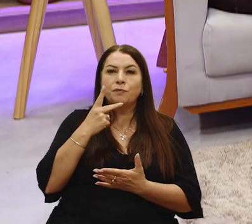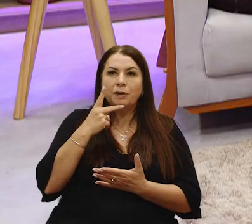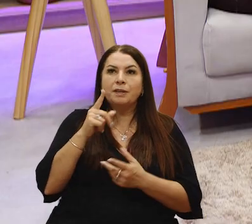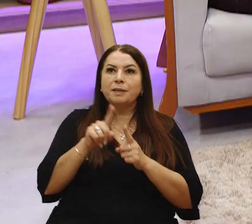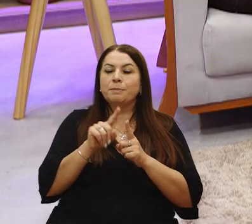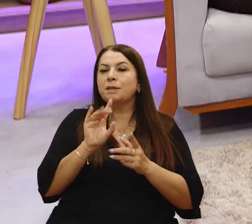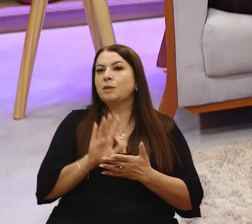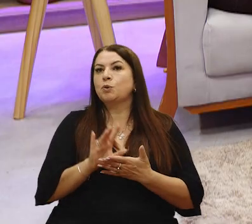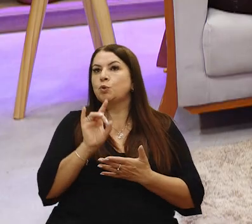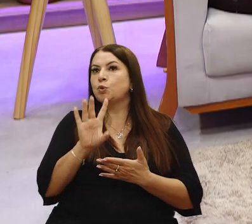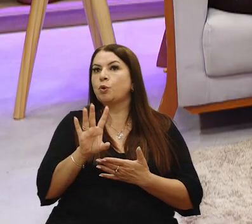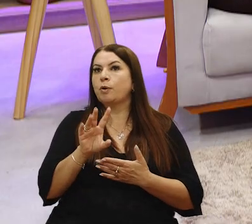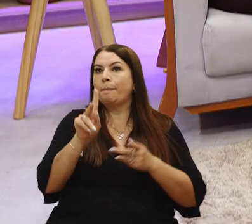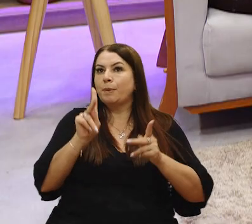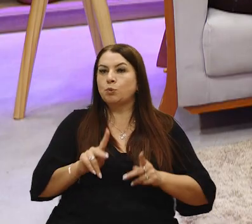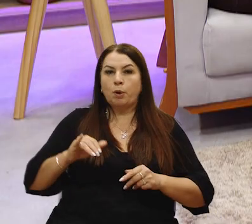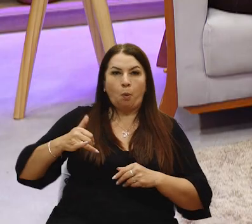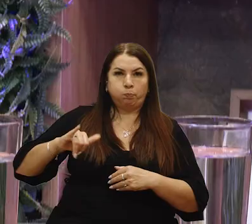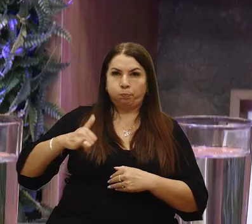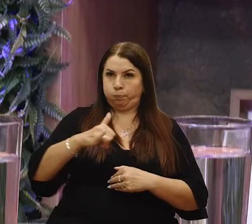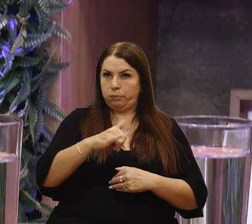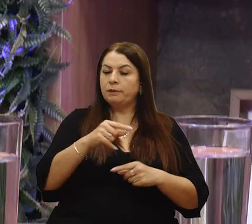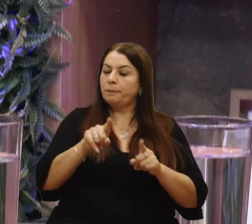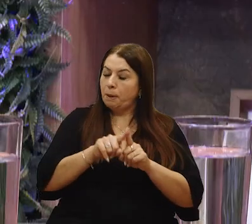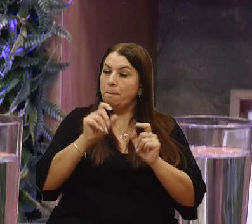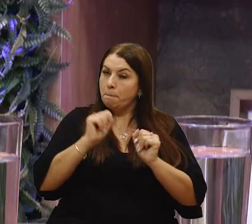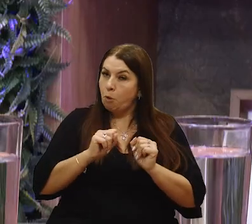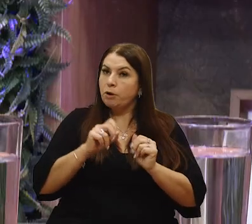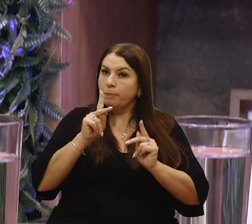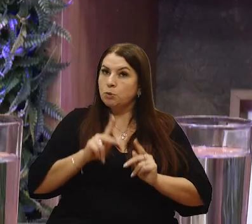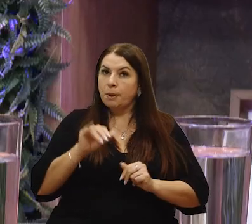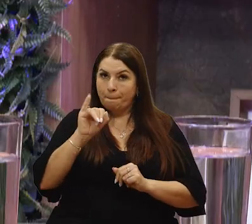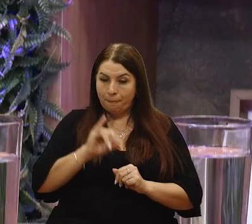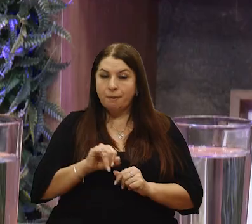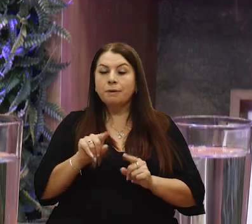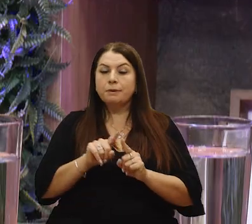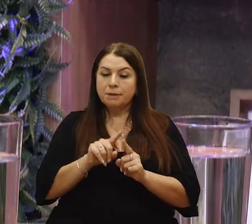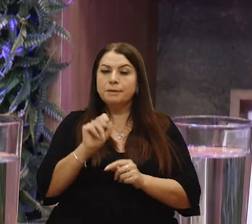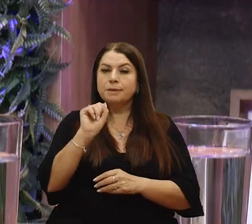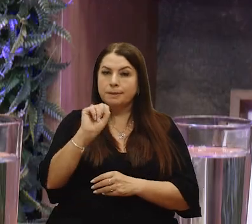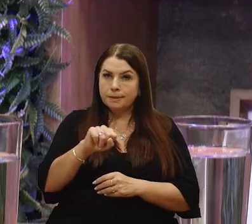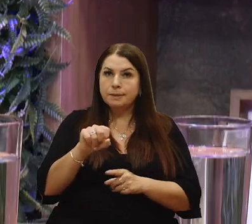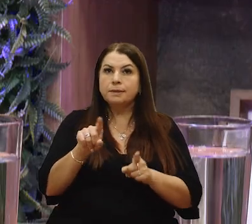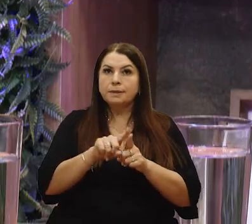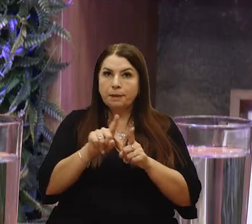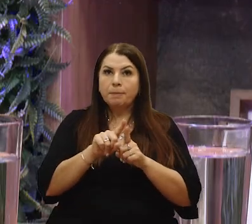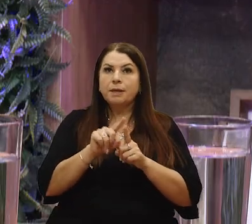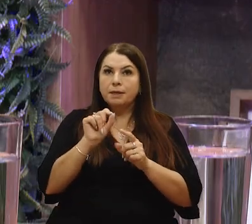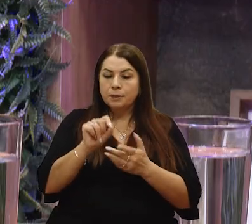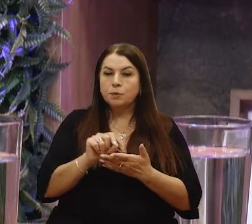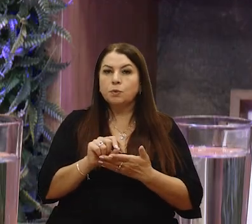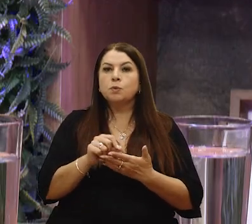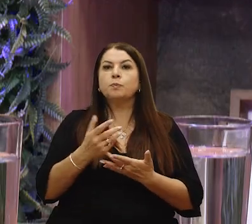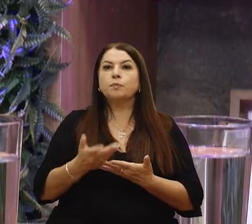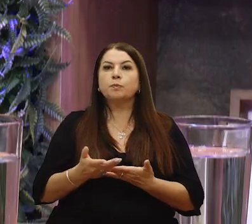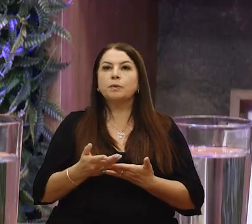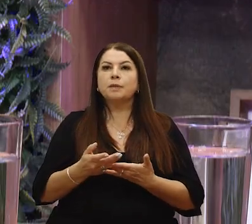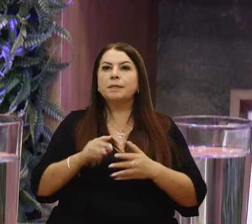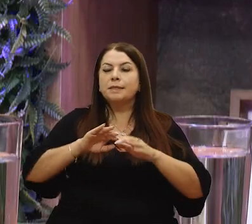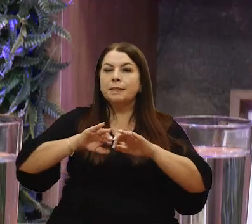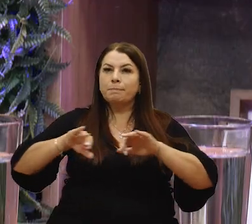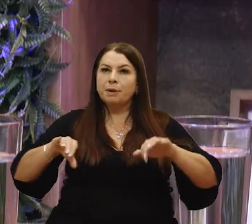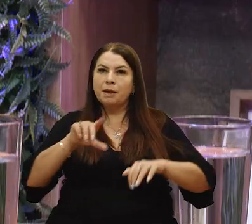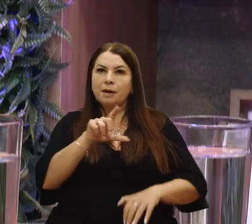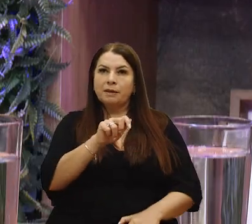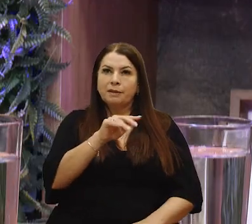então, que tem nos dois. E principalmente nas pernas mesmo, O que a gente vê em consultório é mais a região da perna, mas às vezes é associado ao braço também.